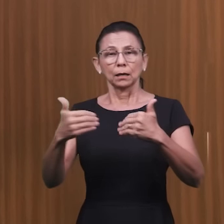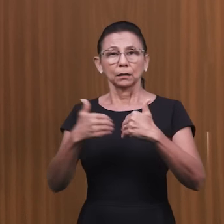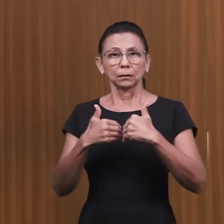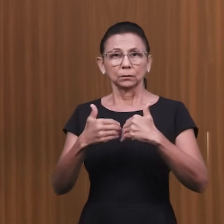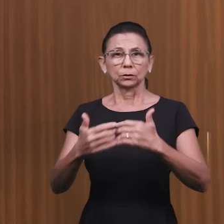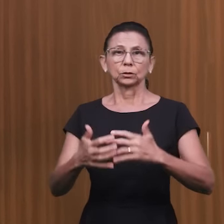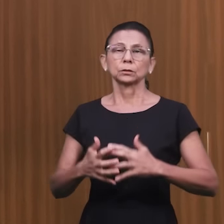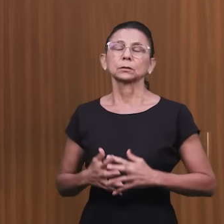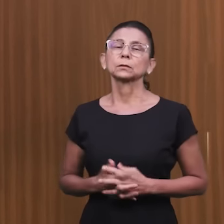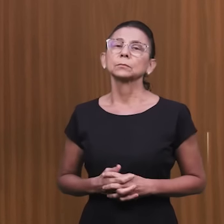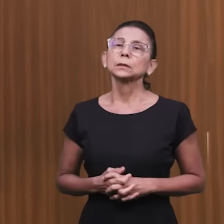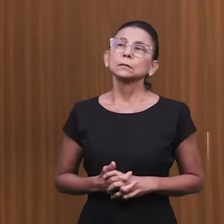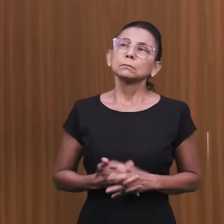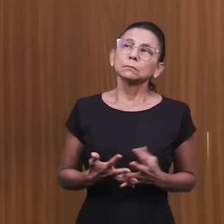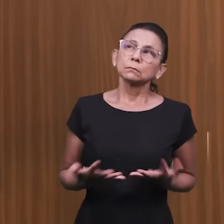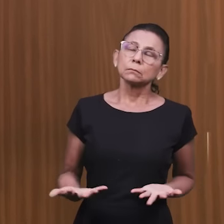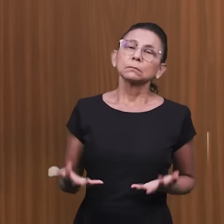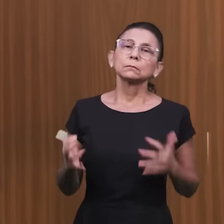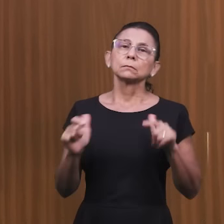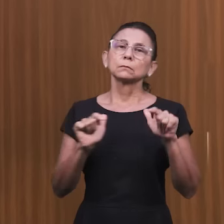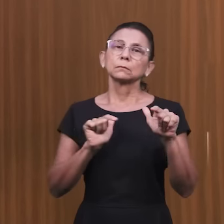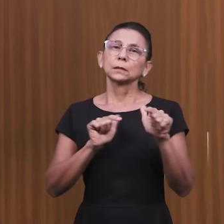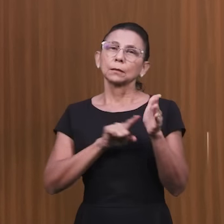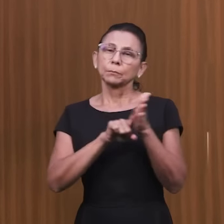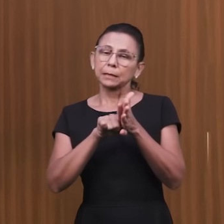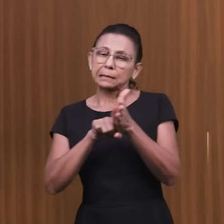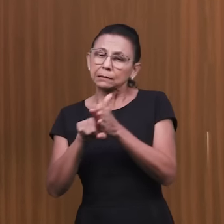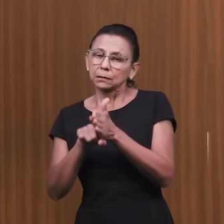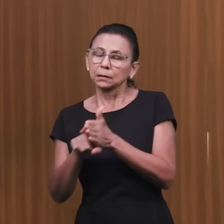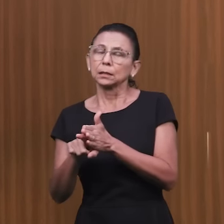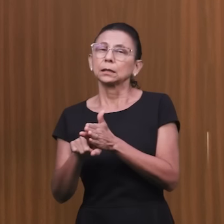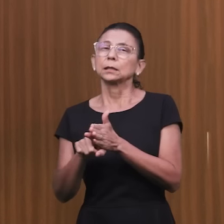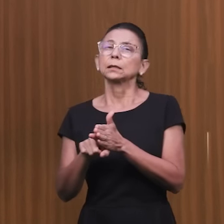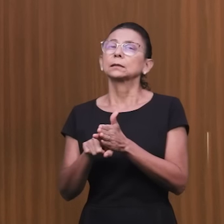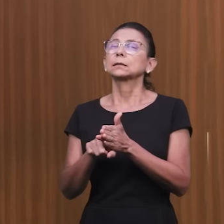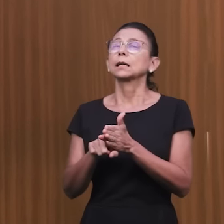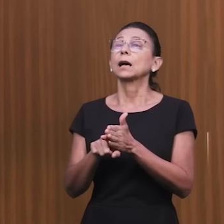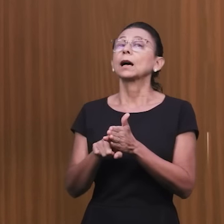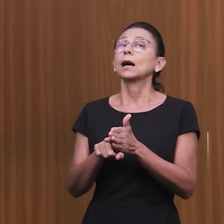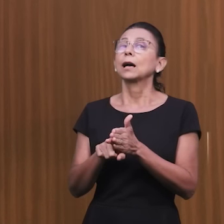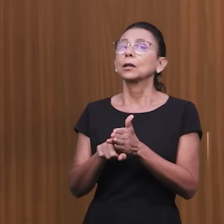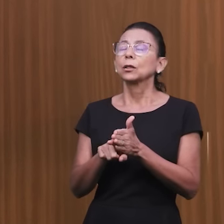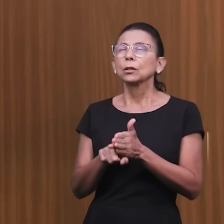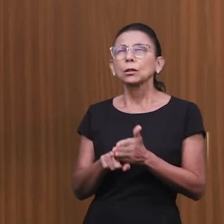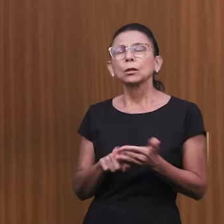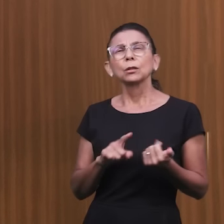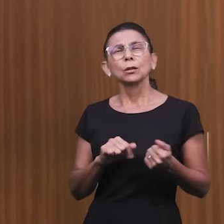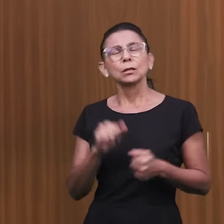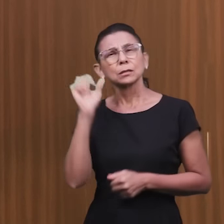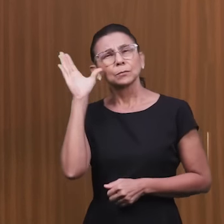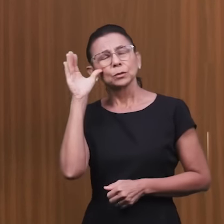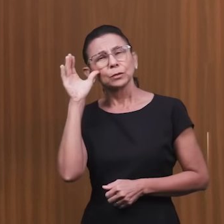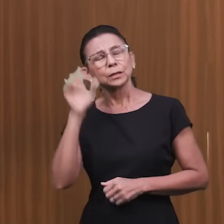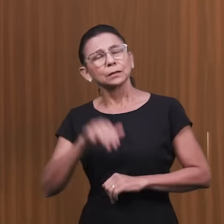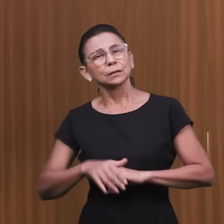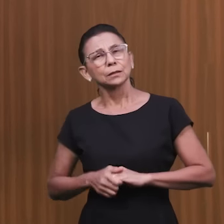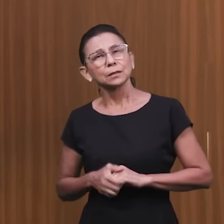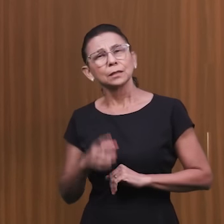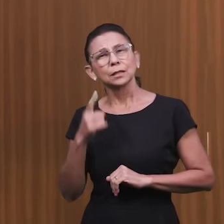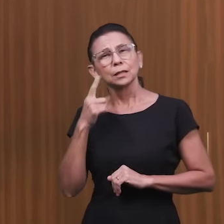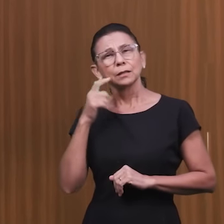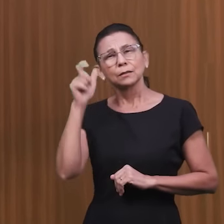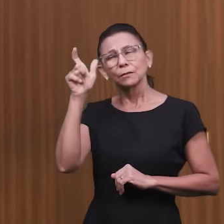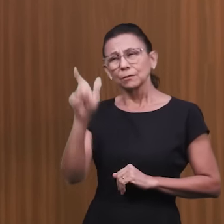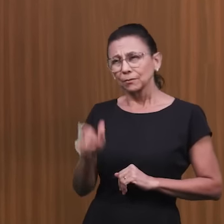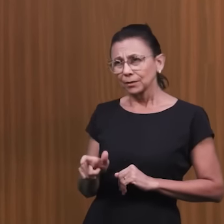esse trabalho traz para nós um motivo de conhecer mais ainda em relação ao autismo na